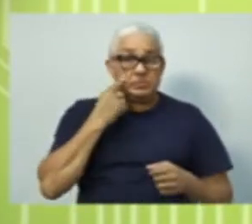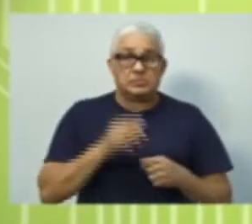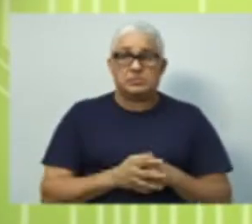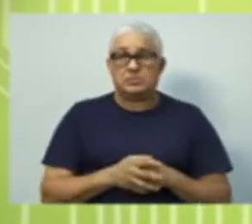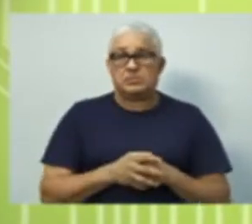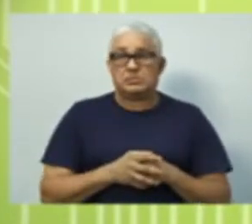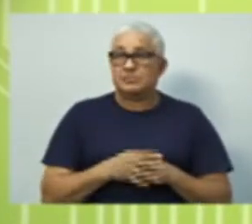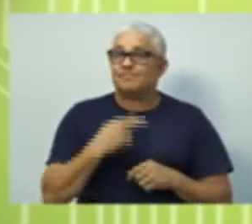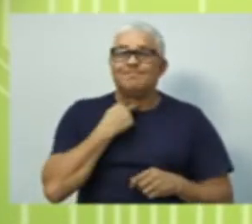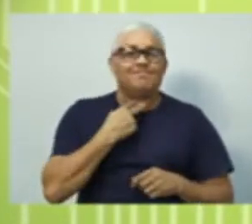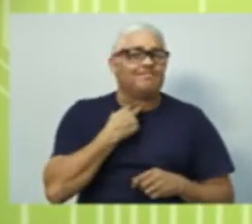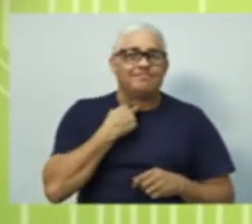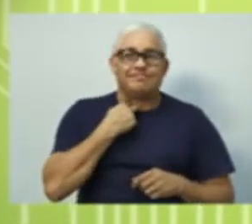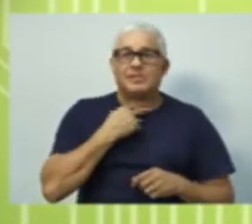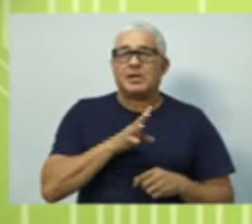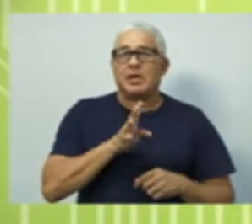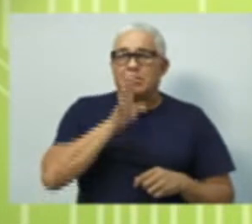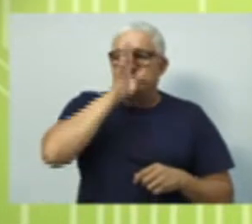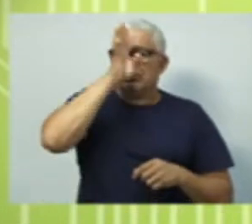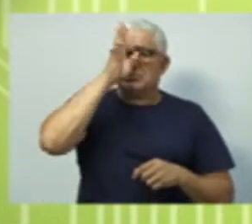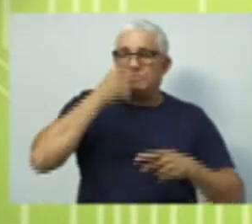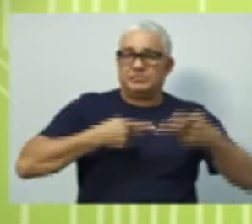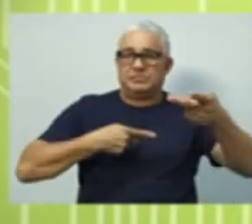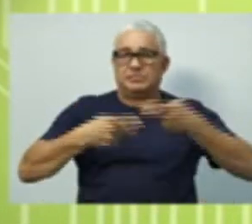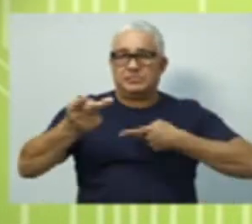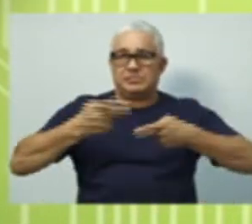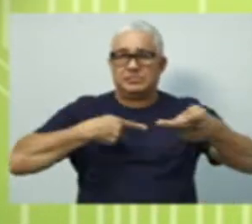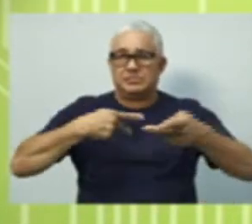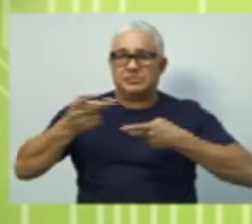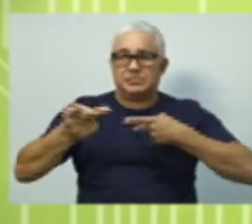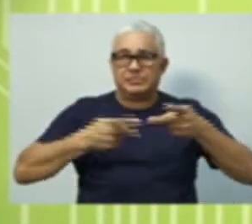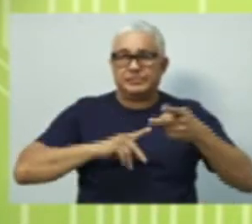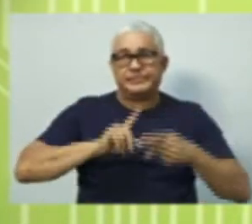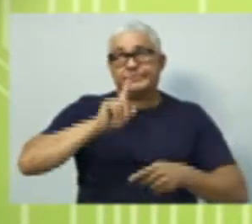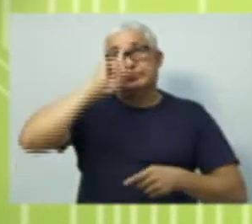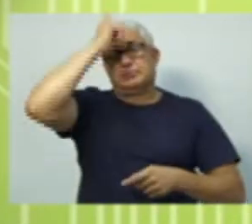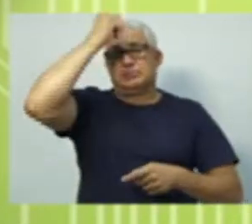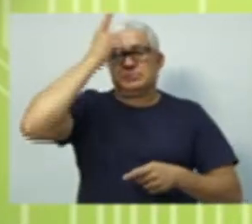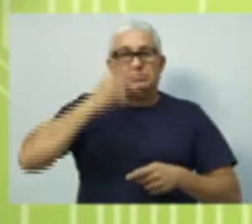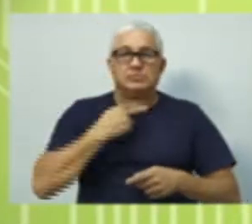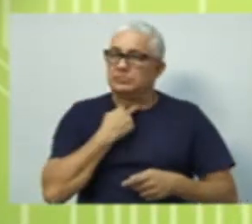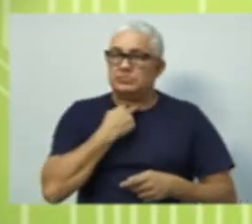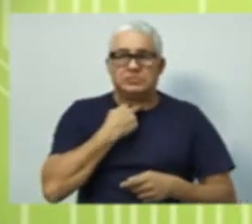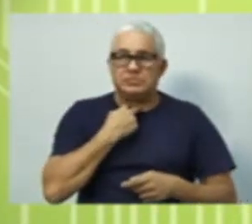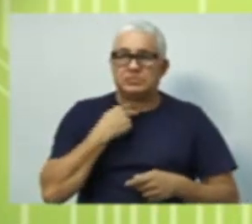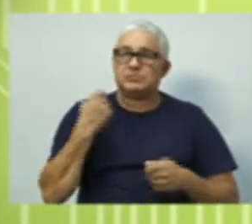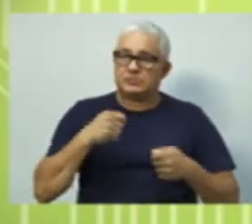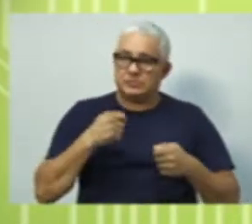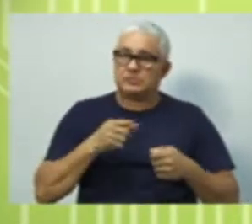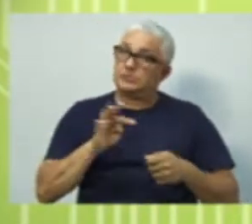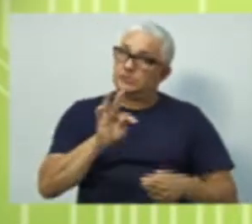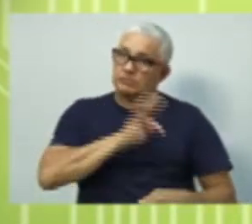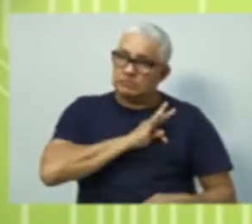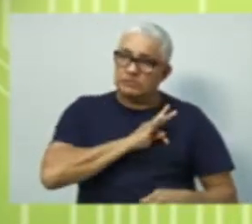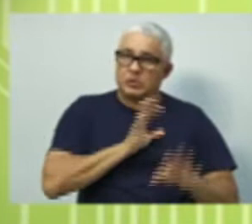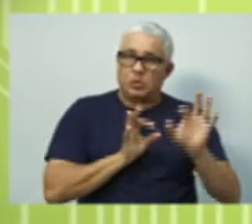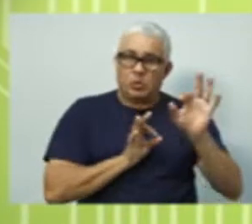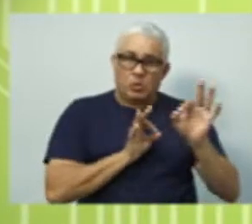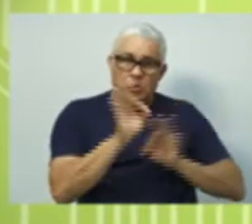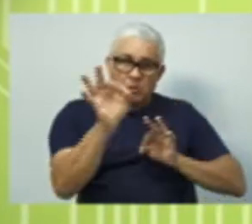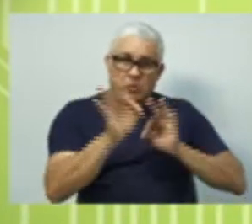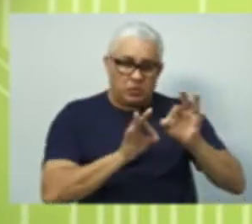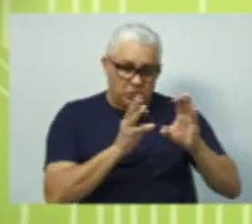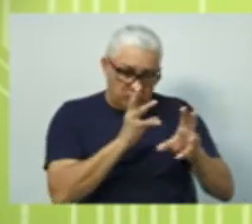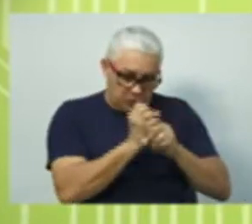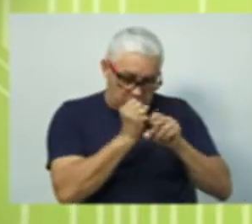Não se pode fazer planejamento na adivinhação. Tem que ser tudo baseado em técnicas,